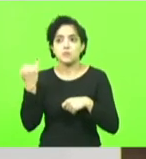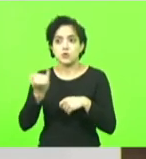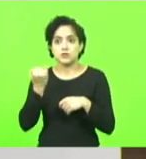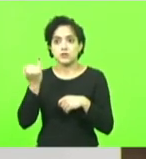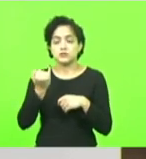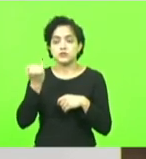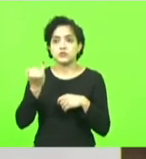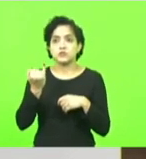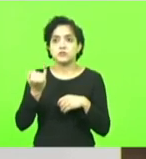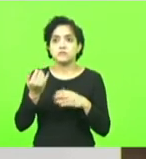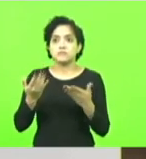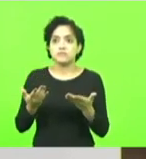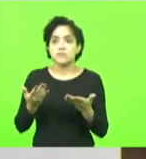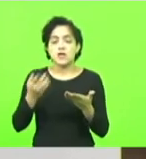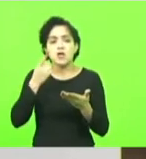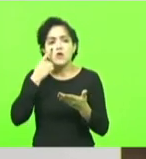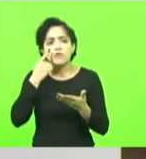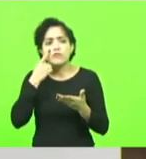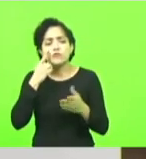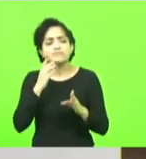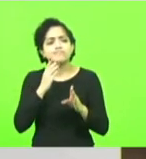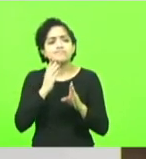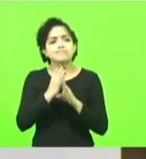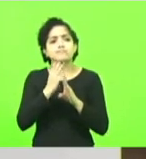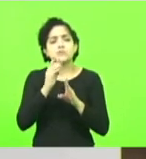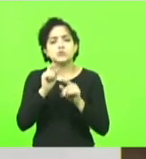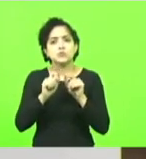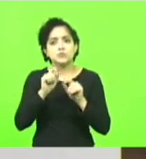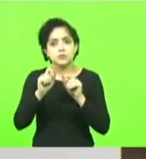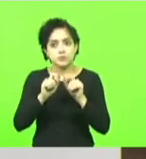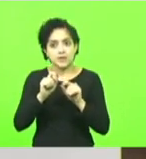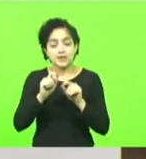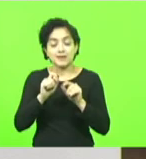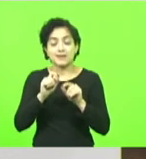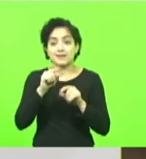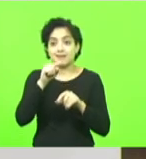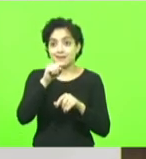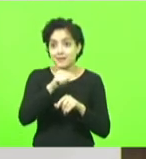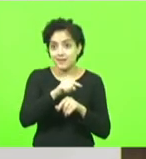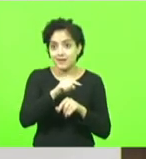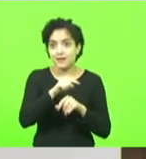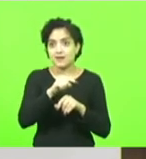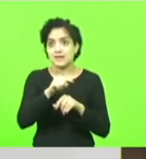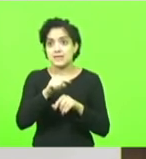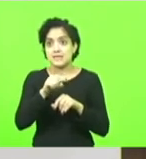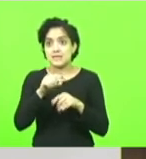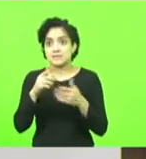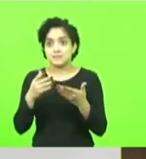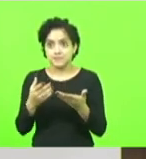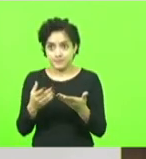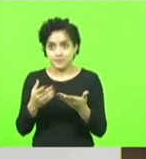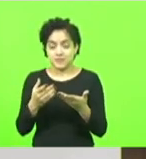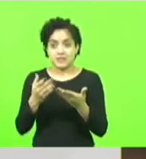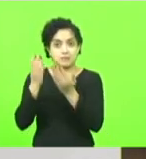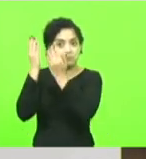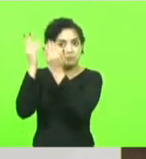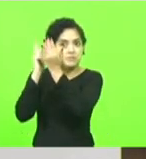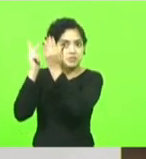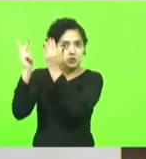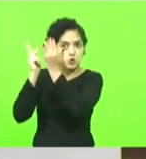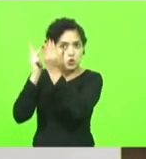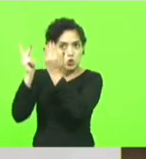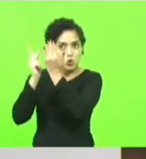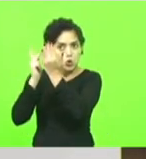tratamento? Eu fui descobrir, inclusive, que na Polícia Militar, se algum praça for psicólogo, ele